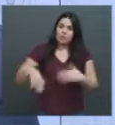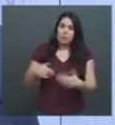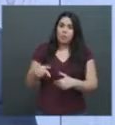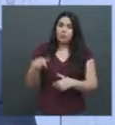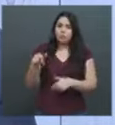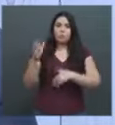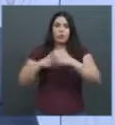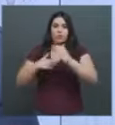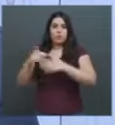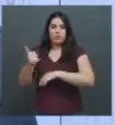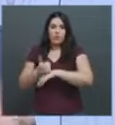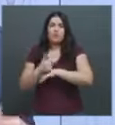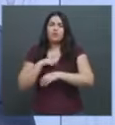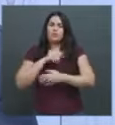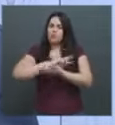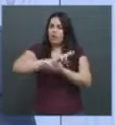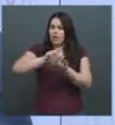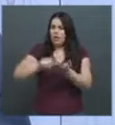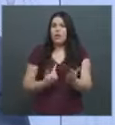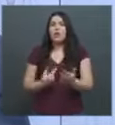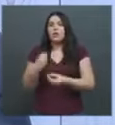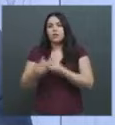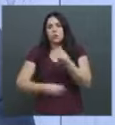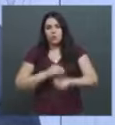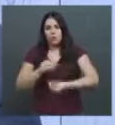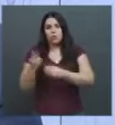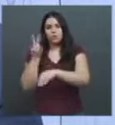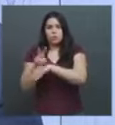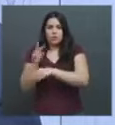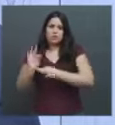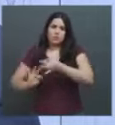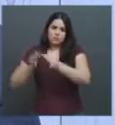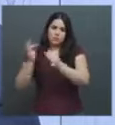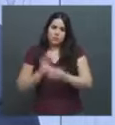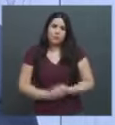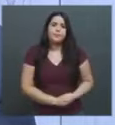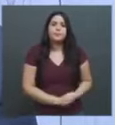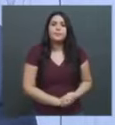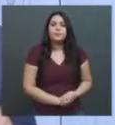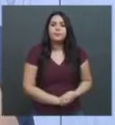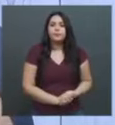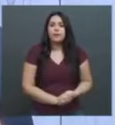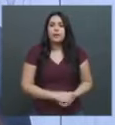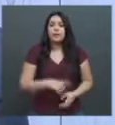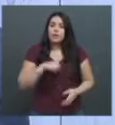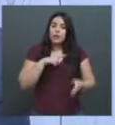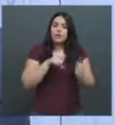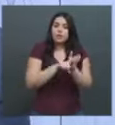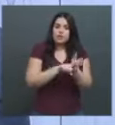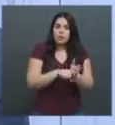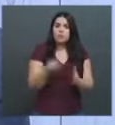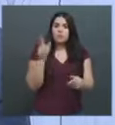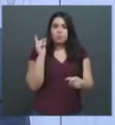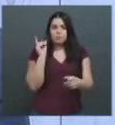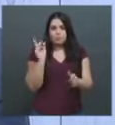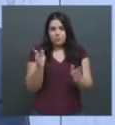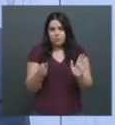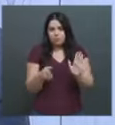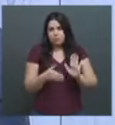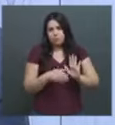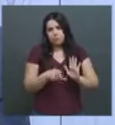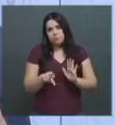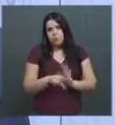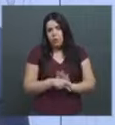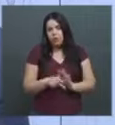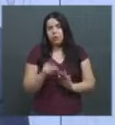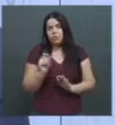arsenal para cuidar dessas mulheres e também dos homens que têm incontinência urinária, né? Então existem alguns exames próprios para identificar se é uma hipotonia do